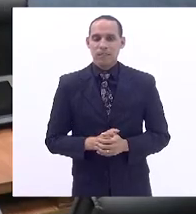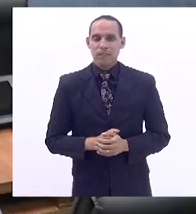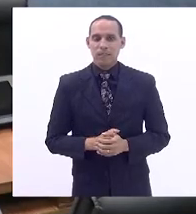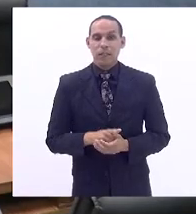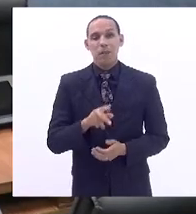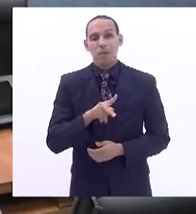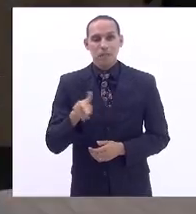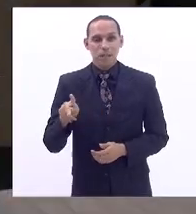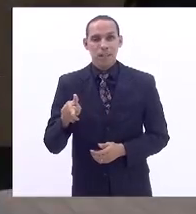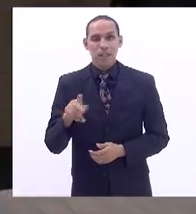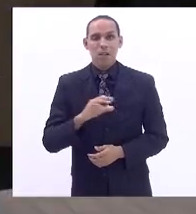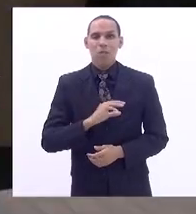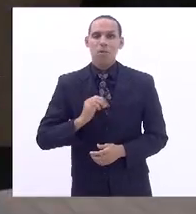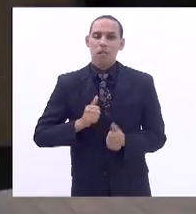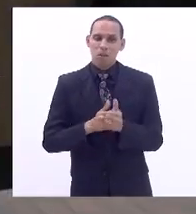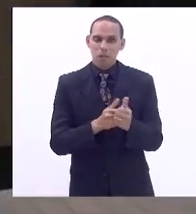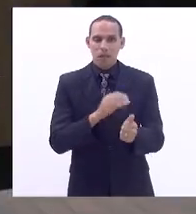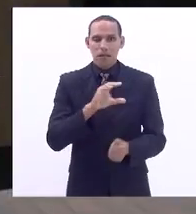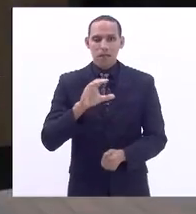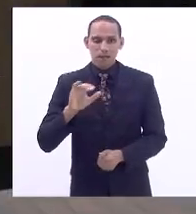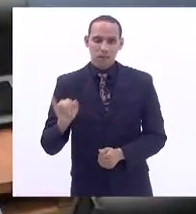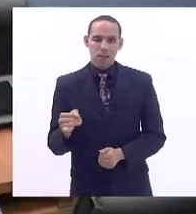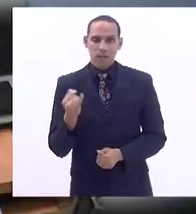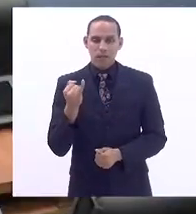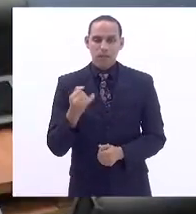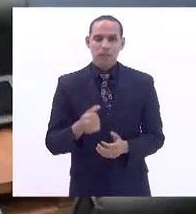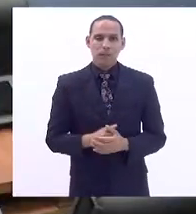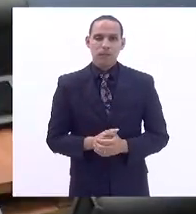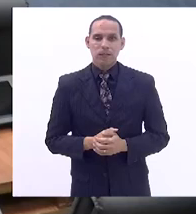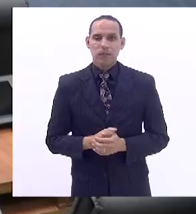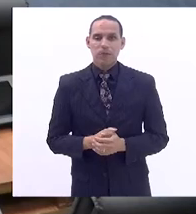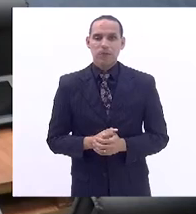o presidente a comissão acompanha ccj